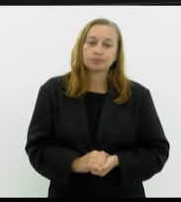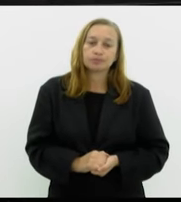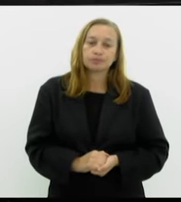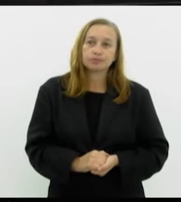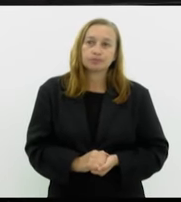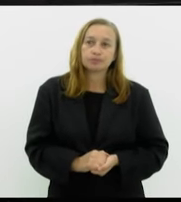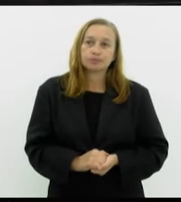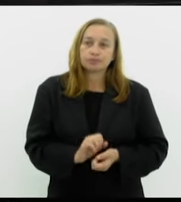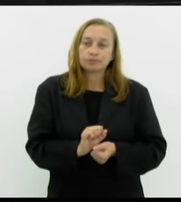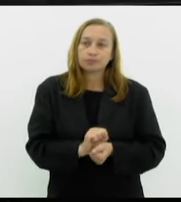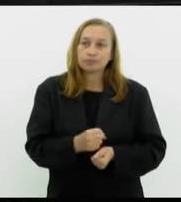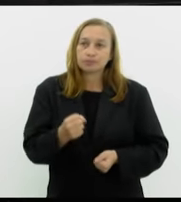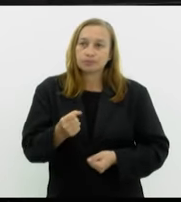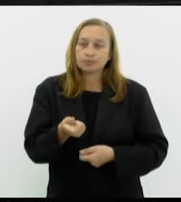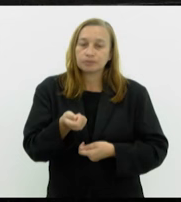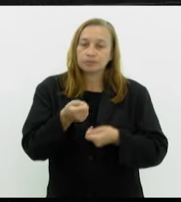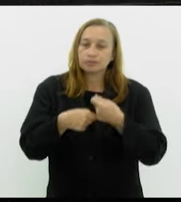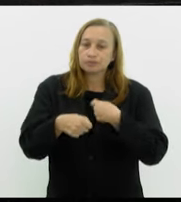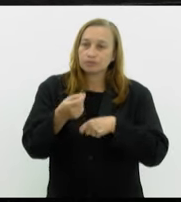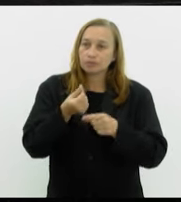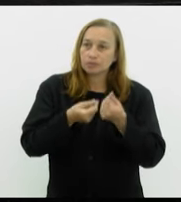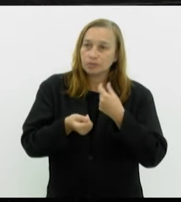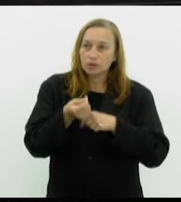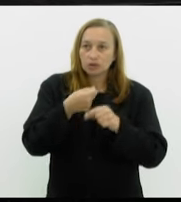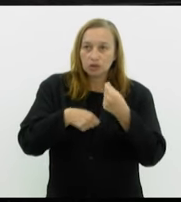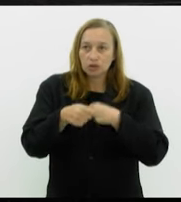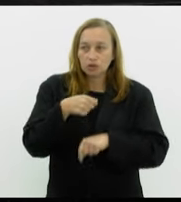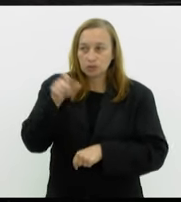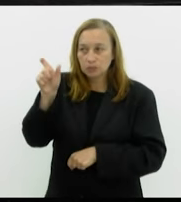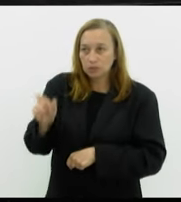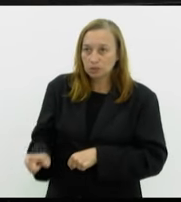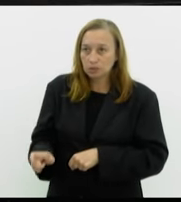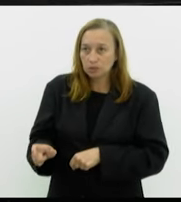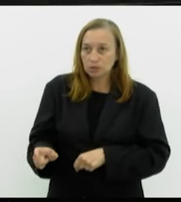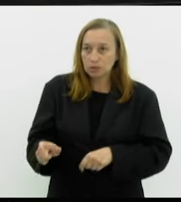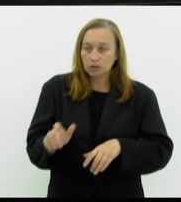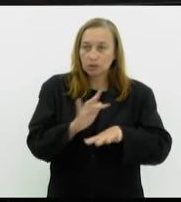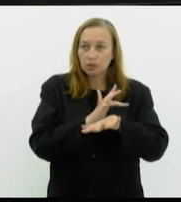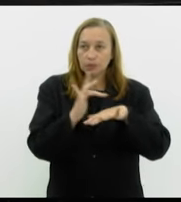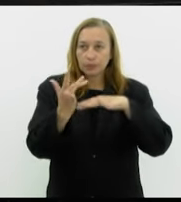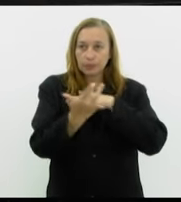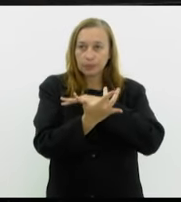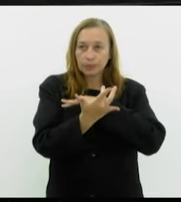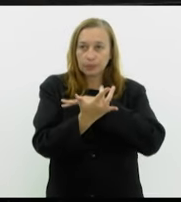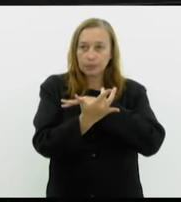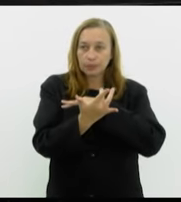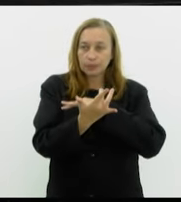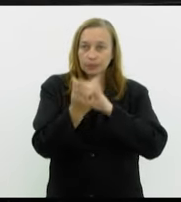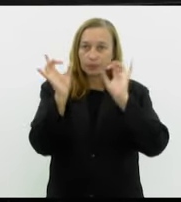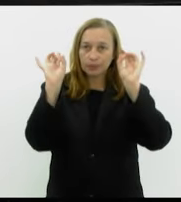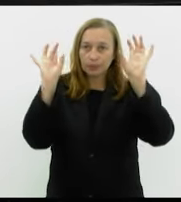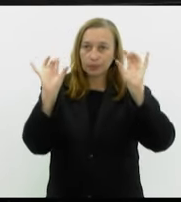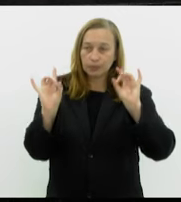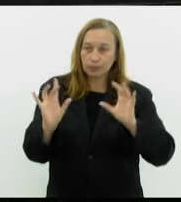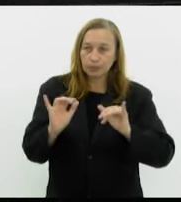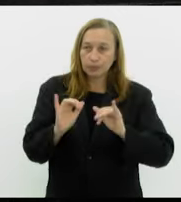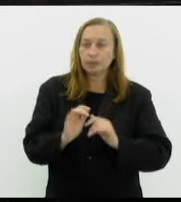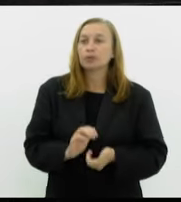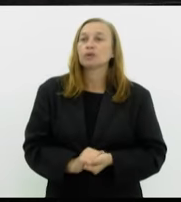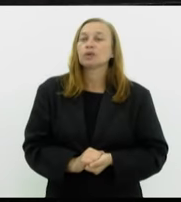dos economistas, da mídia especializada,